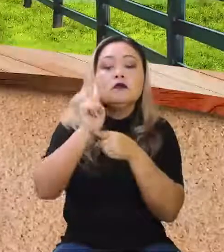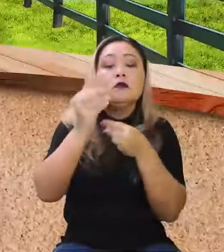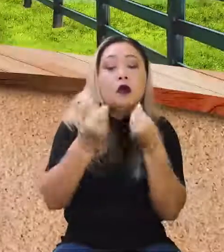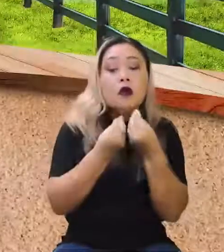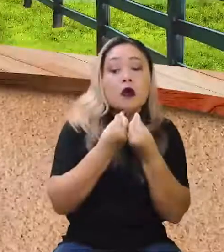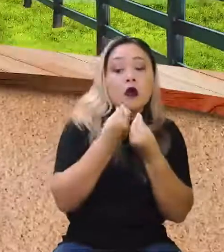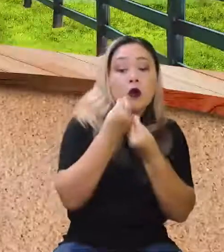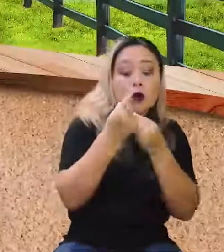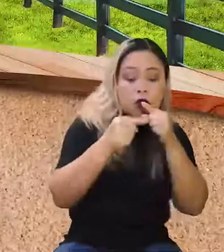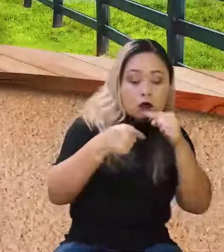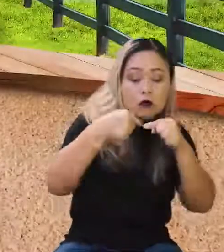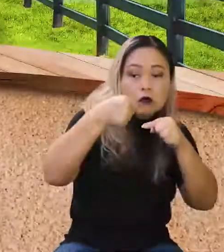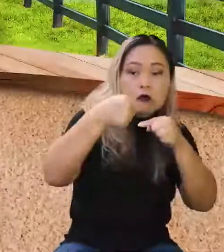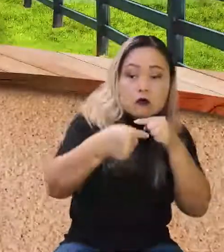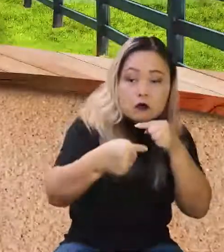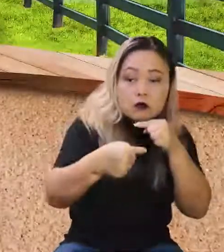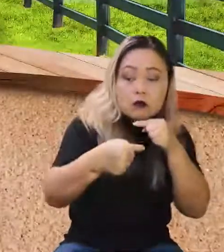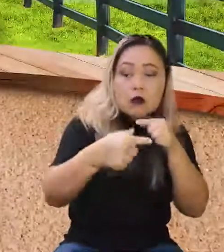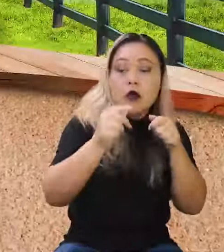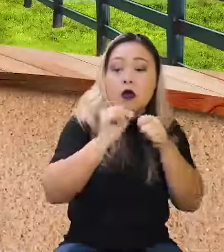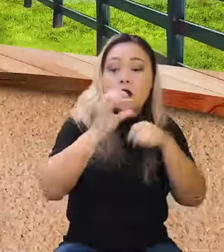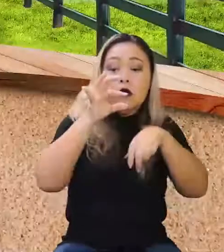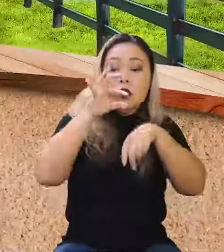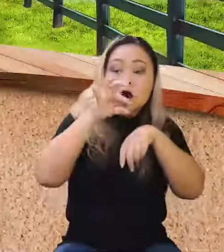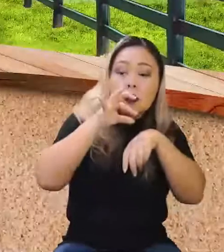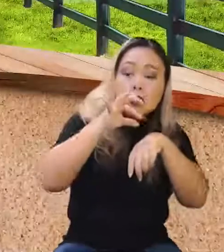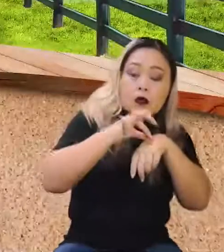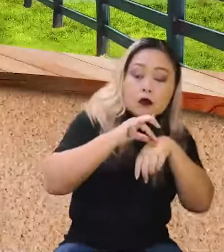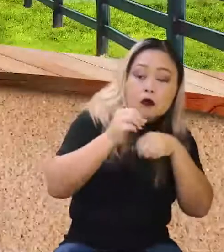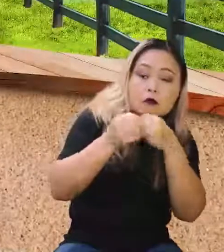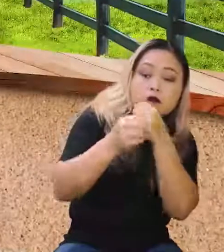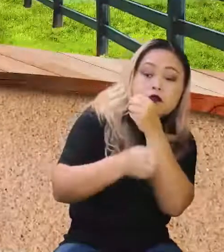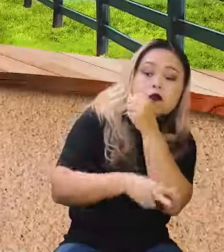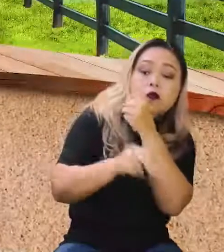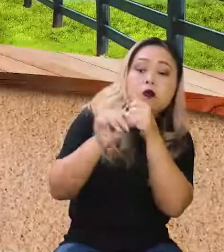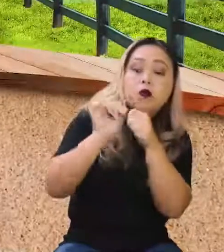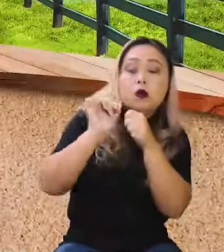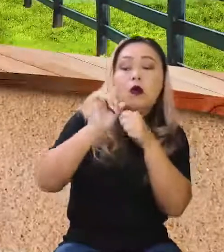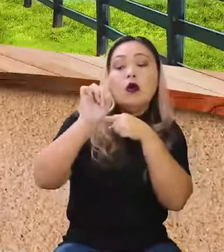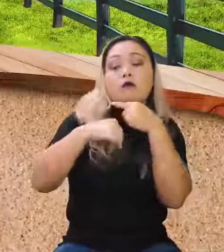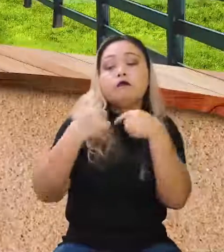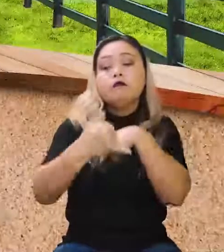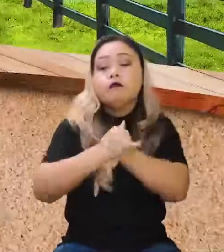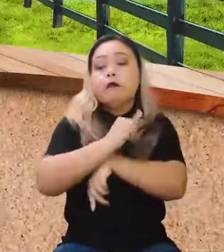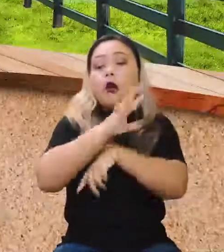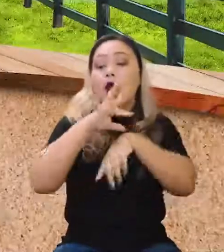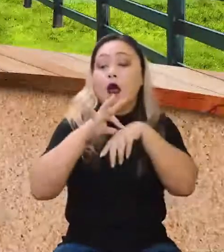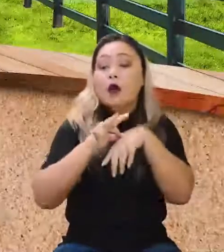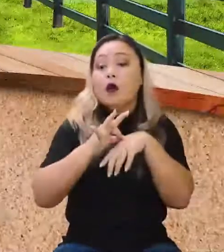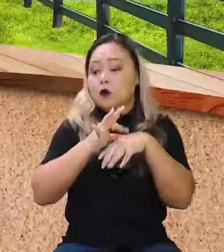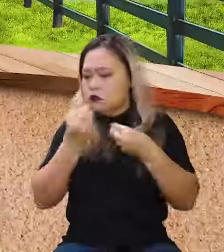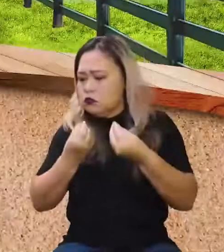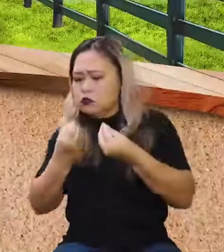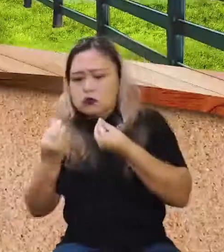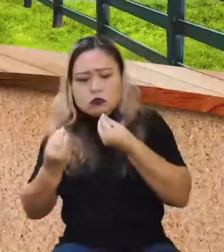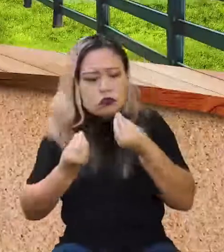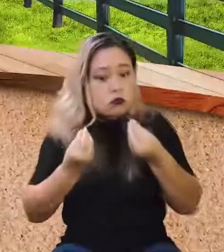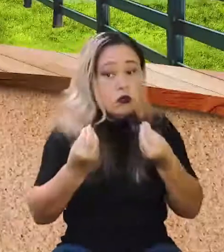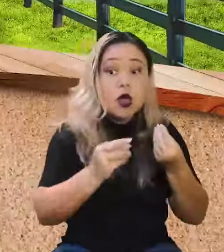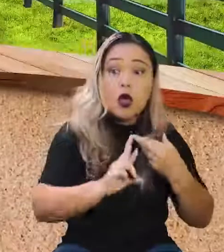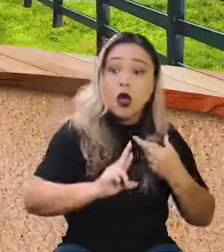de cria, recria, postura, cria e engorda. Então, tem manejos que